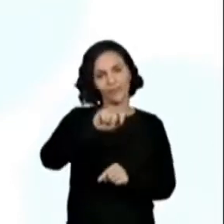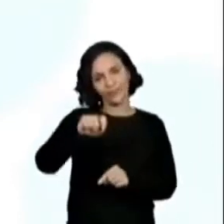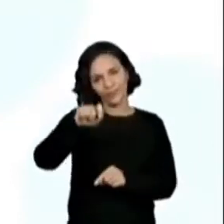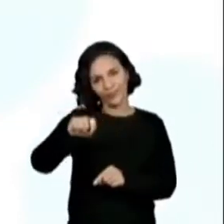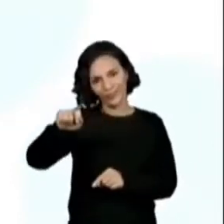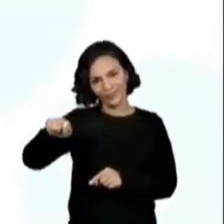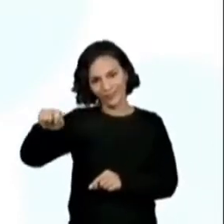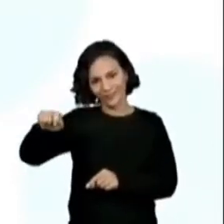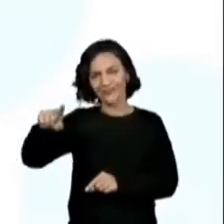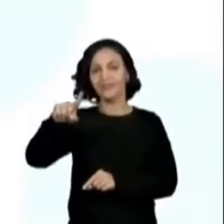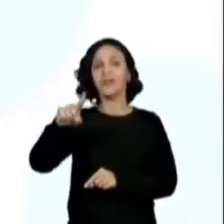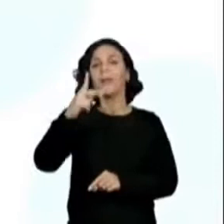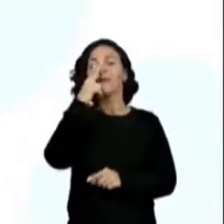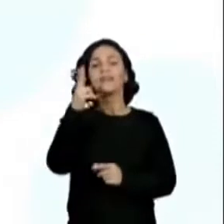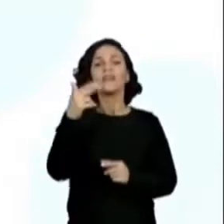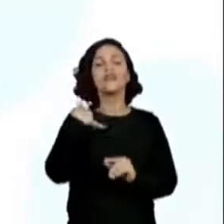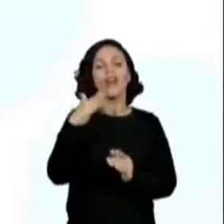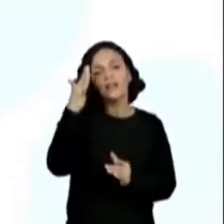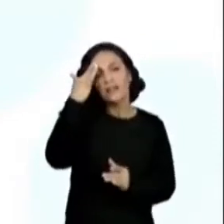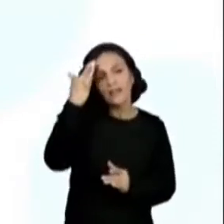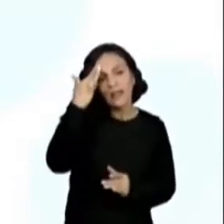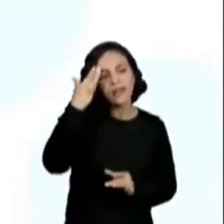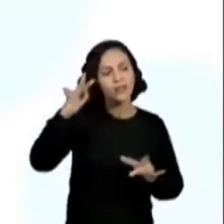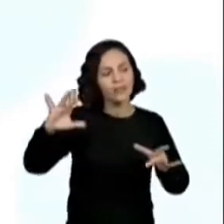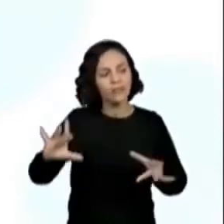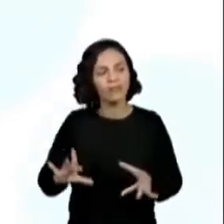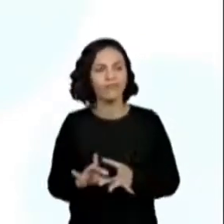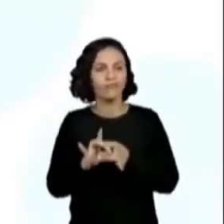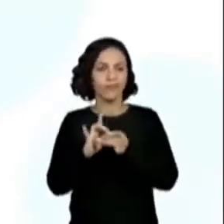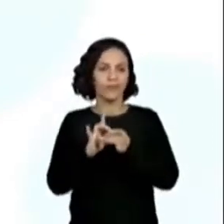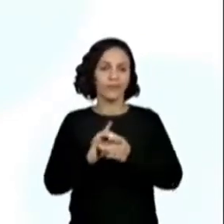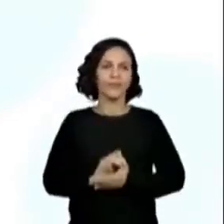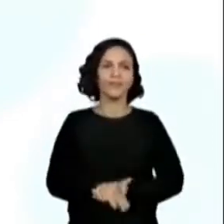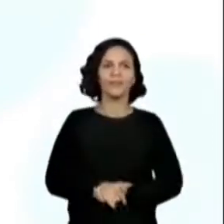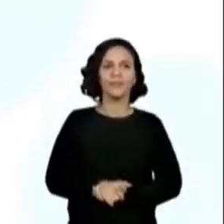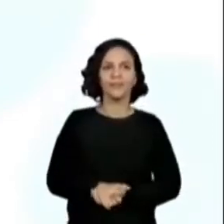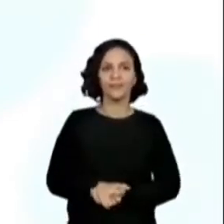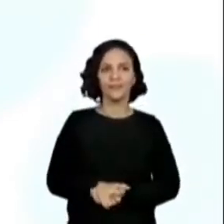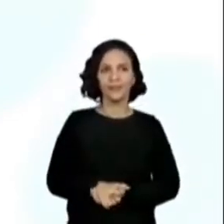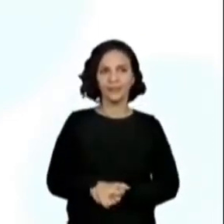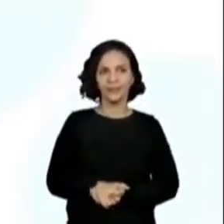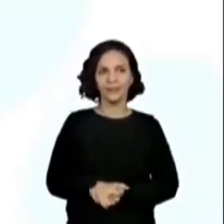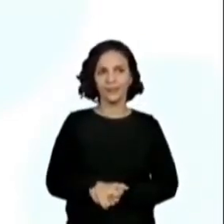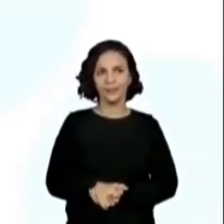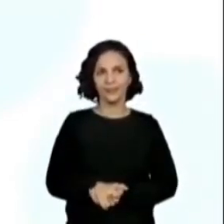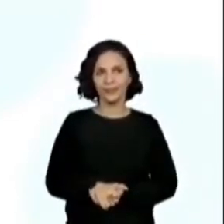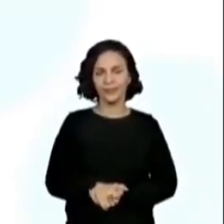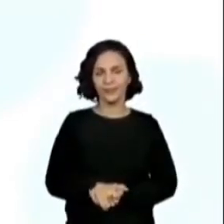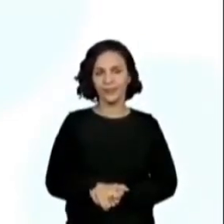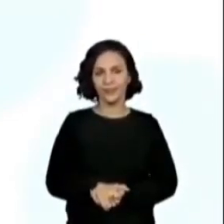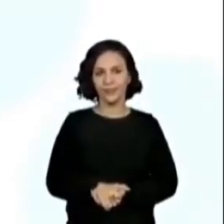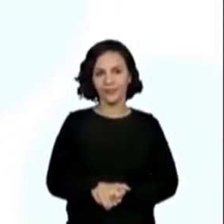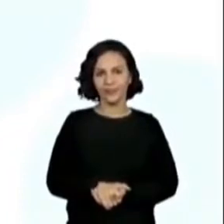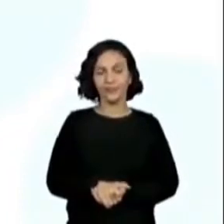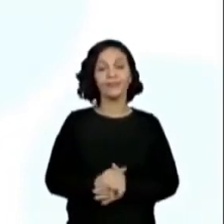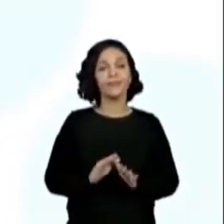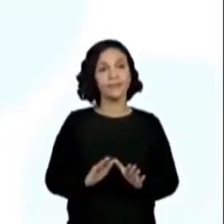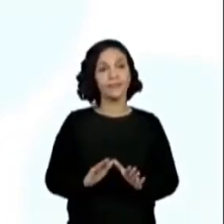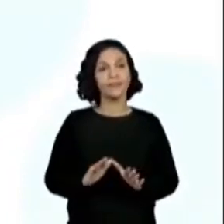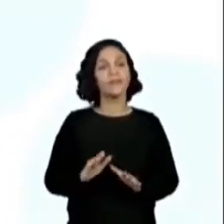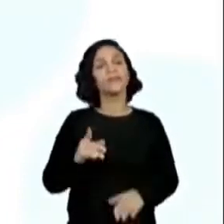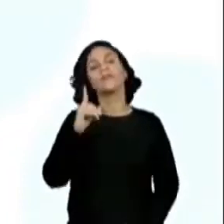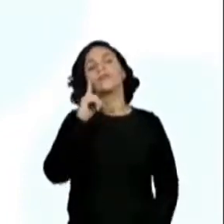ninguém ficar de fora da explicação. Então, nós temos aqui